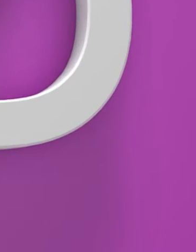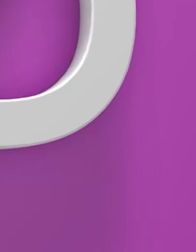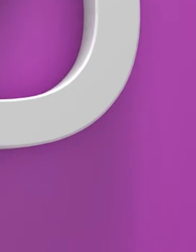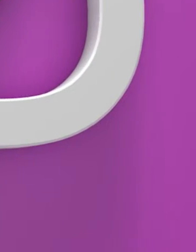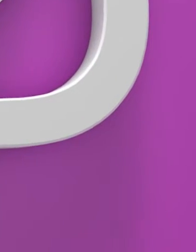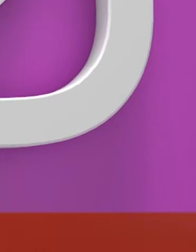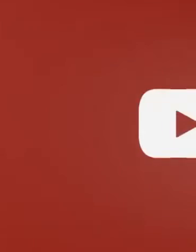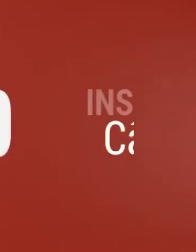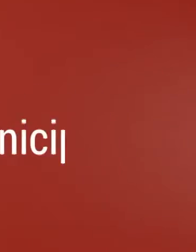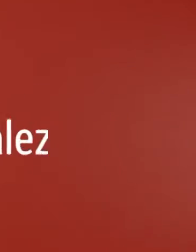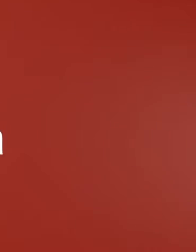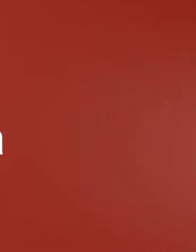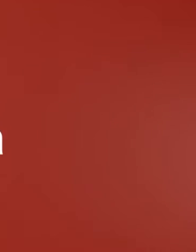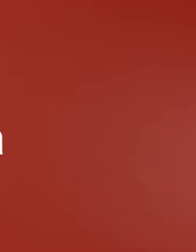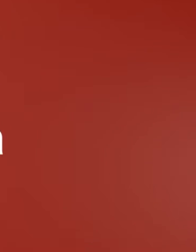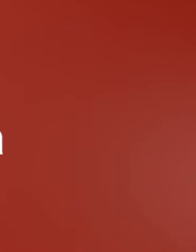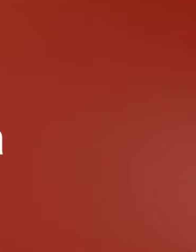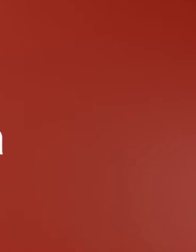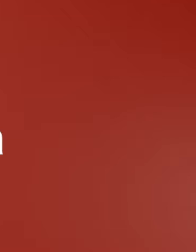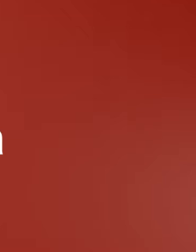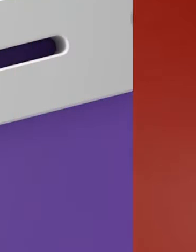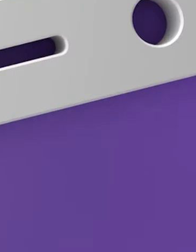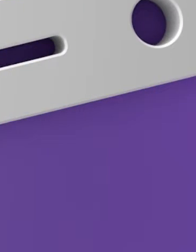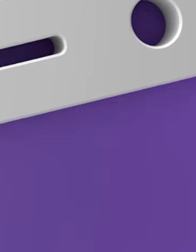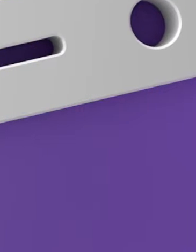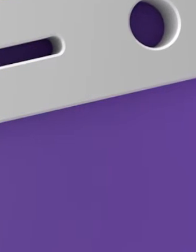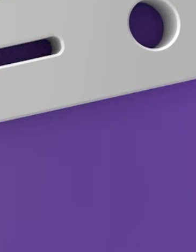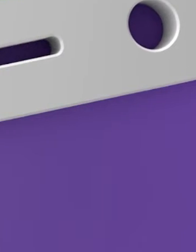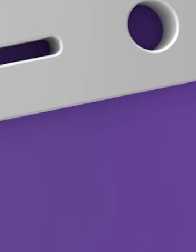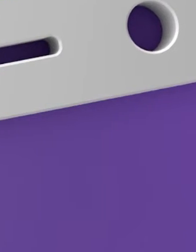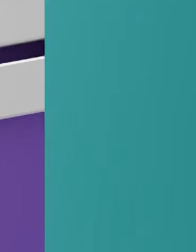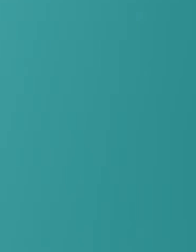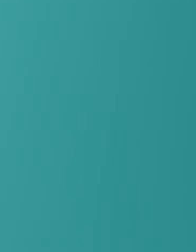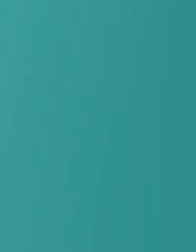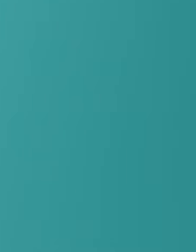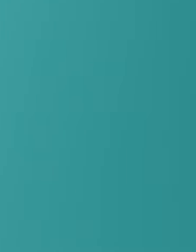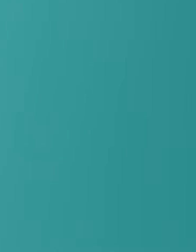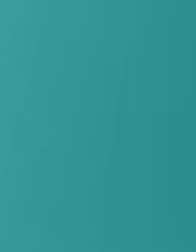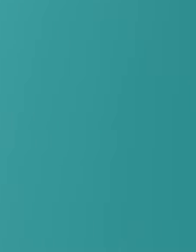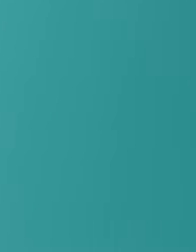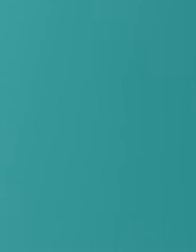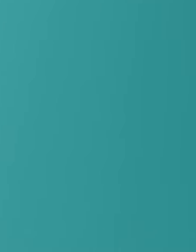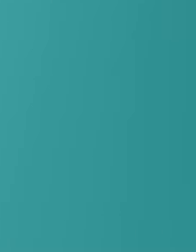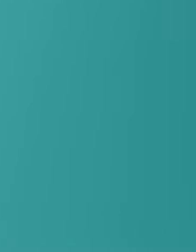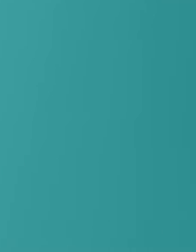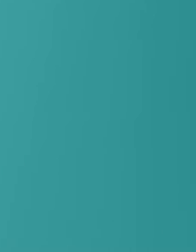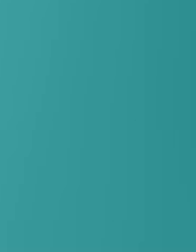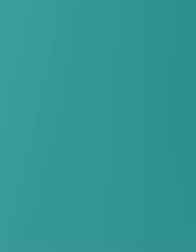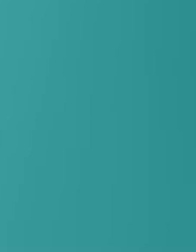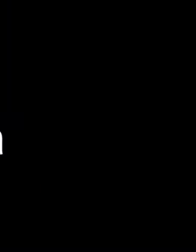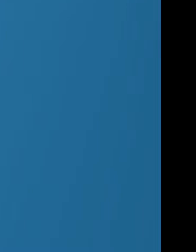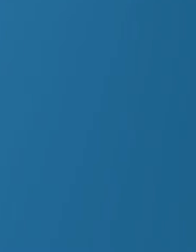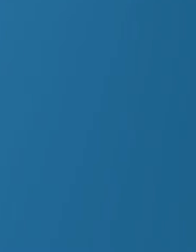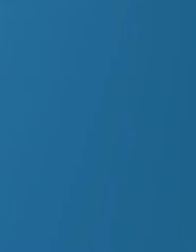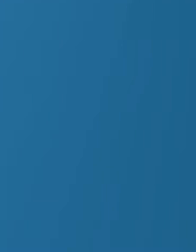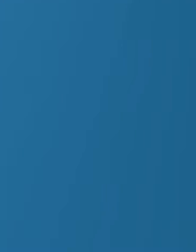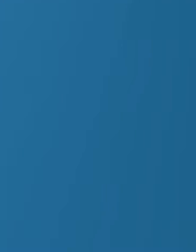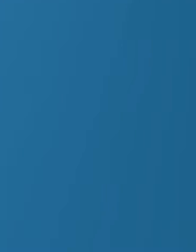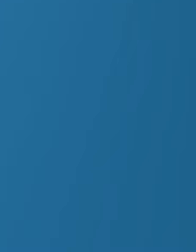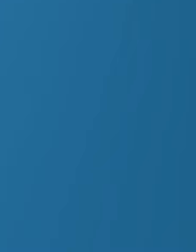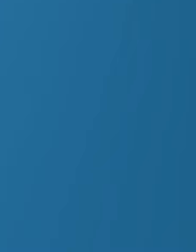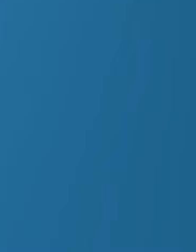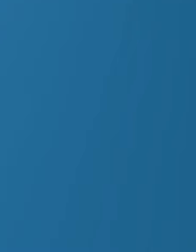Instagram, YouTube, TV Fortaleza e Rádio Fortaleza. Acesse,